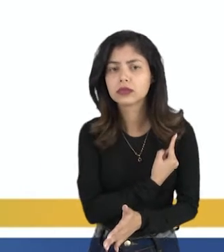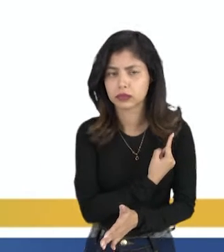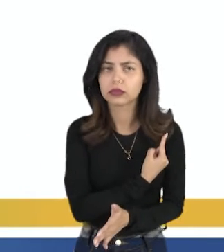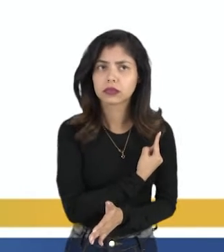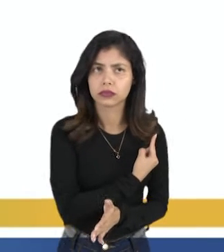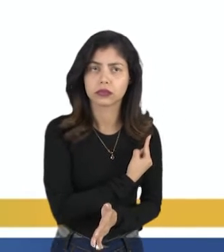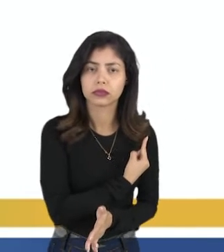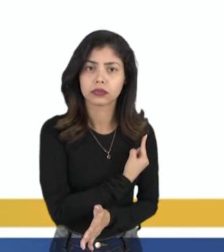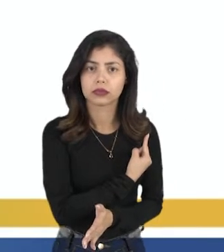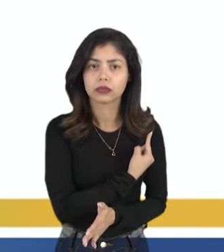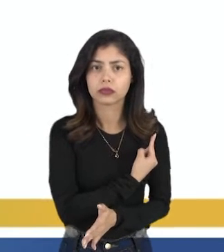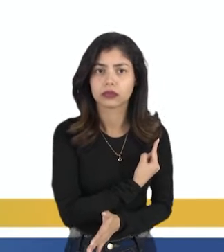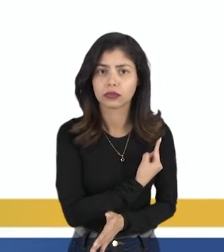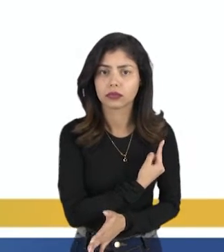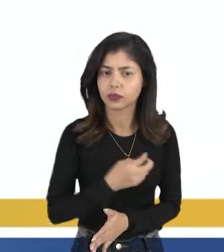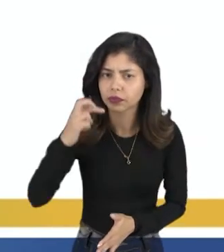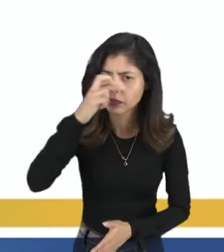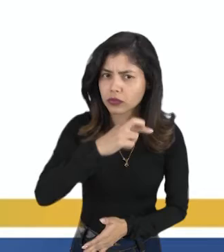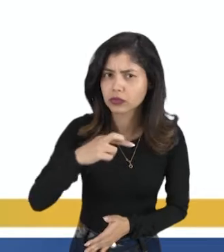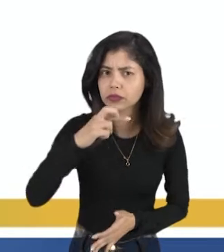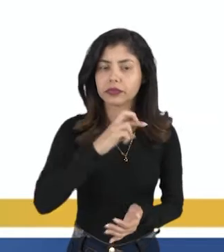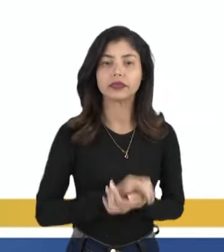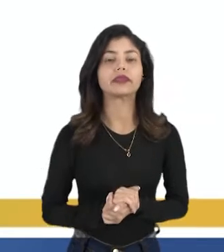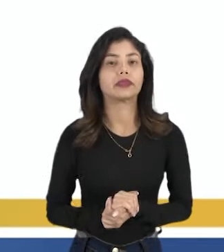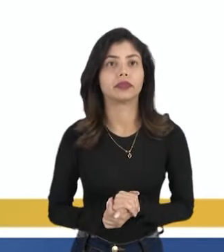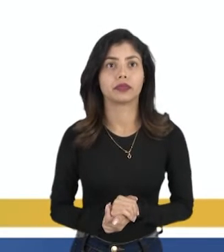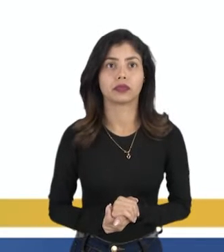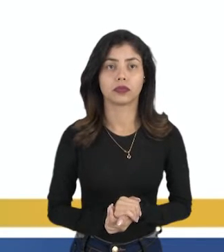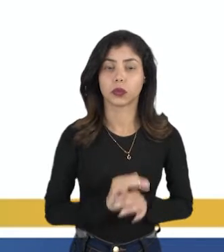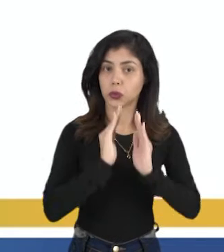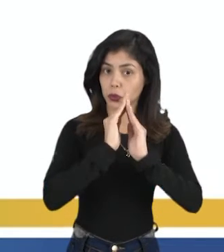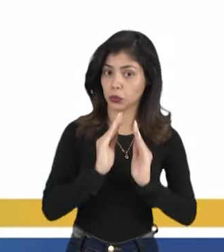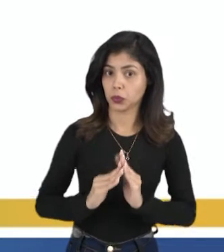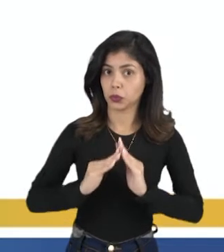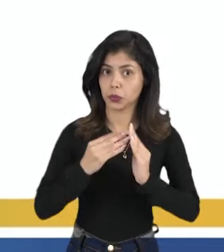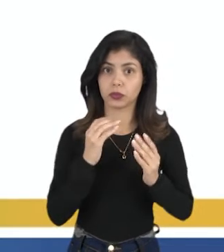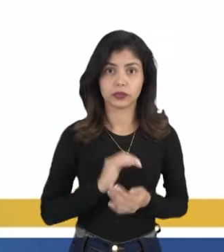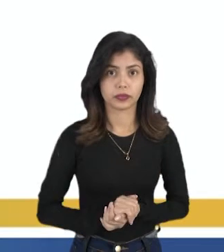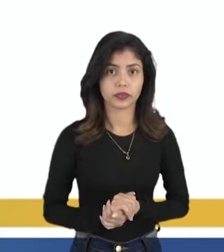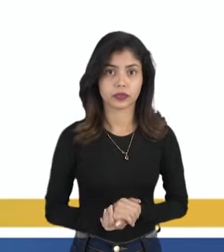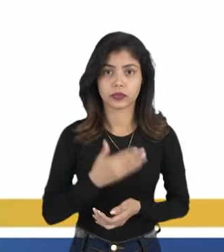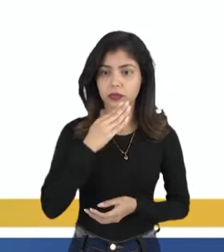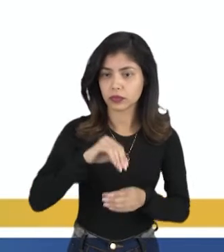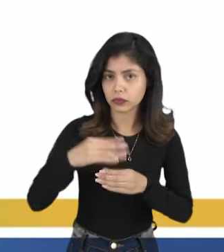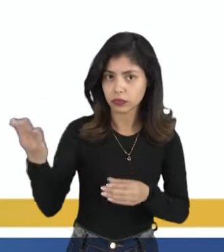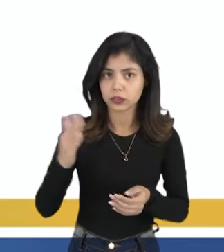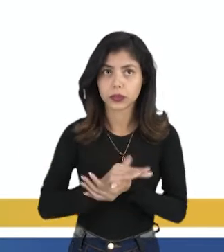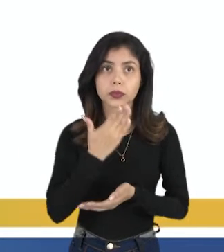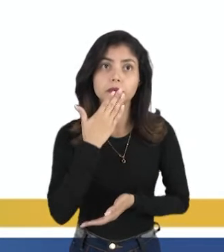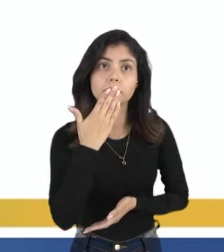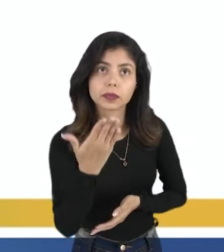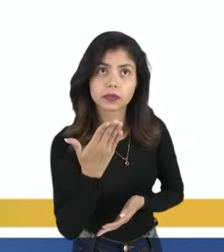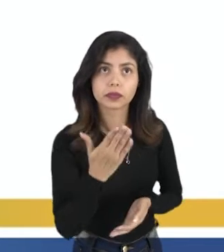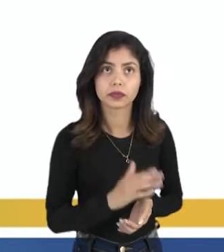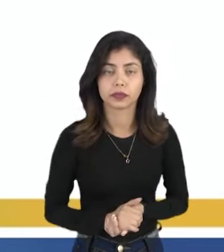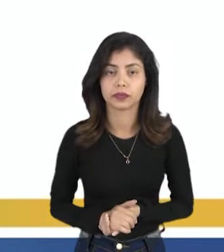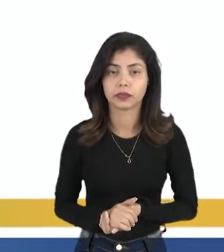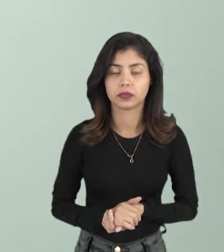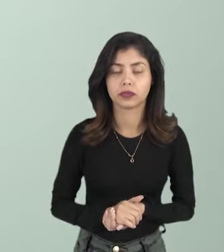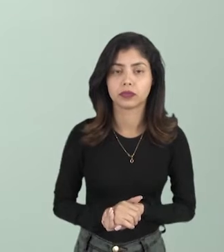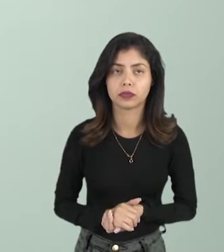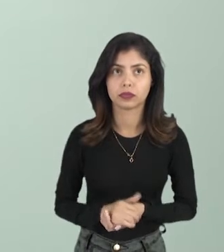ele analisa a situação dos que moram fora e e